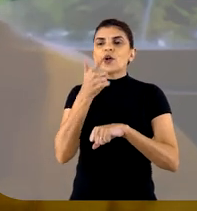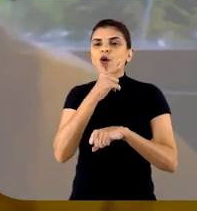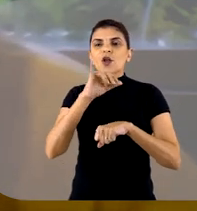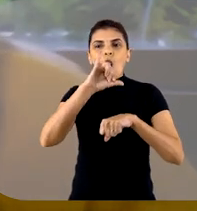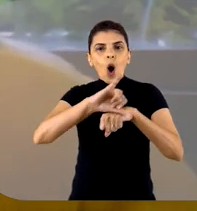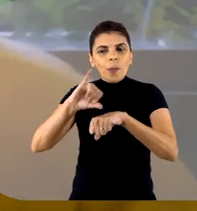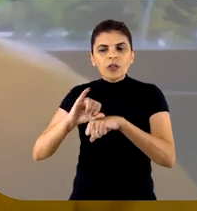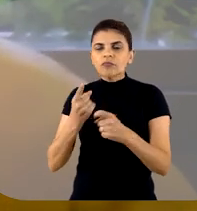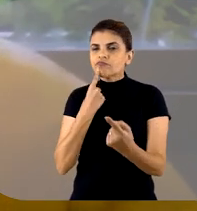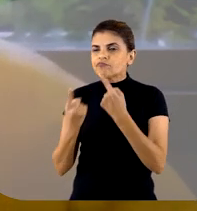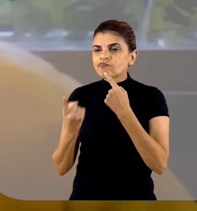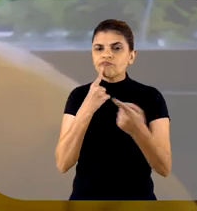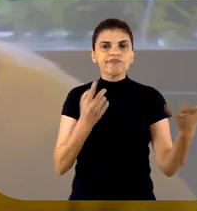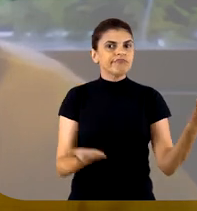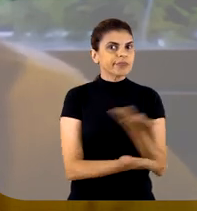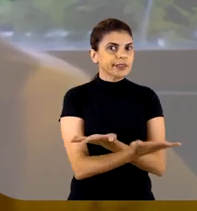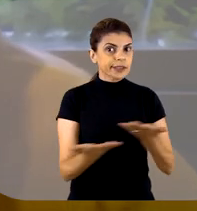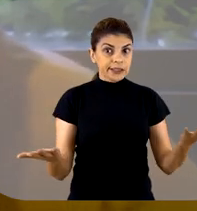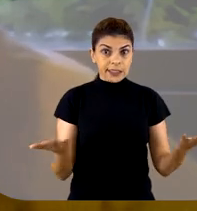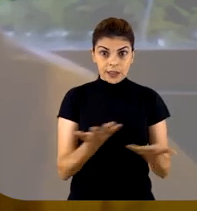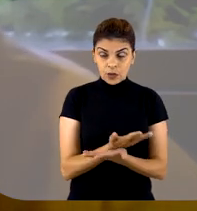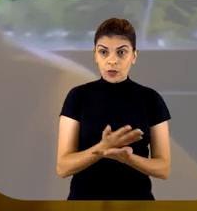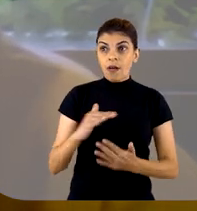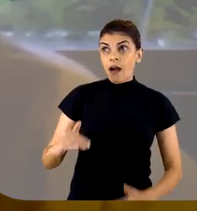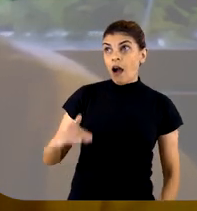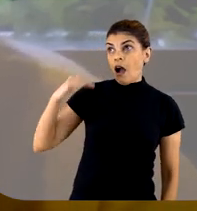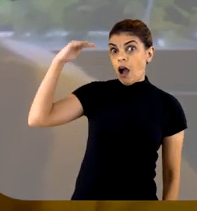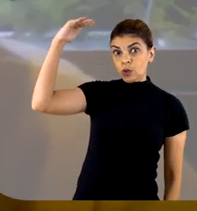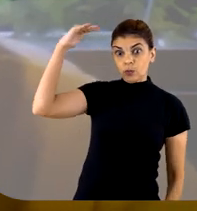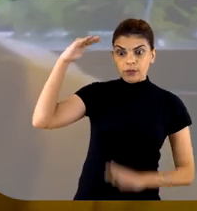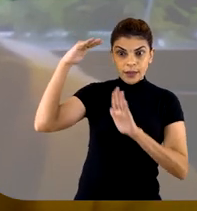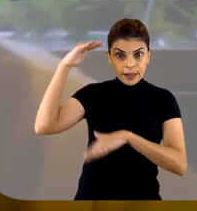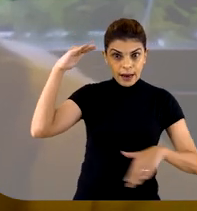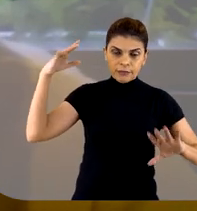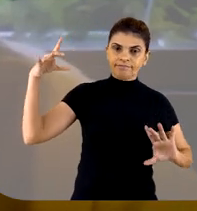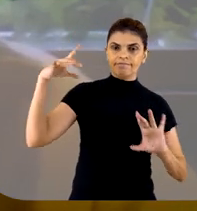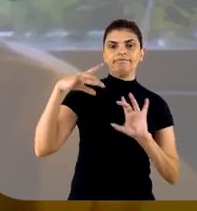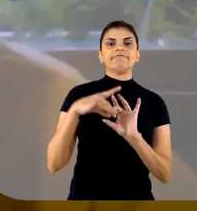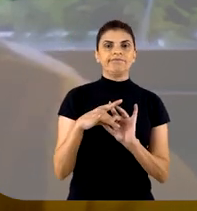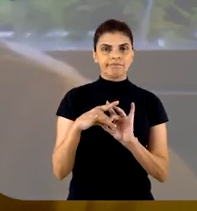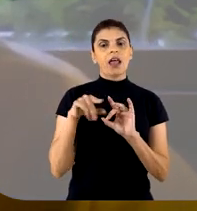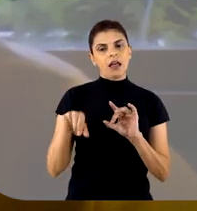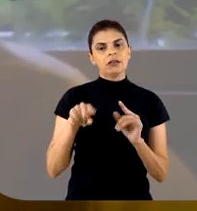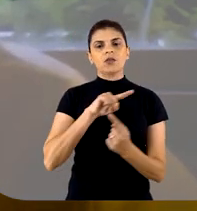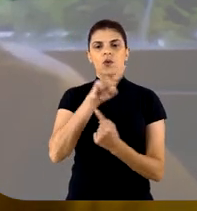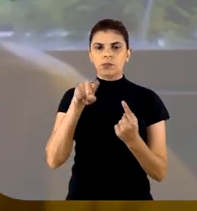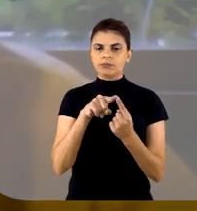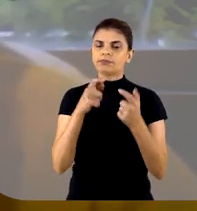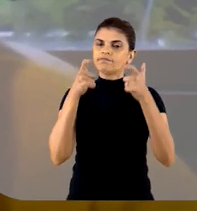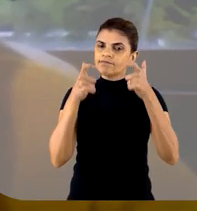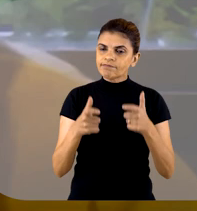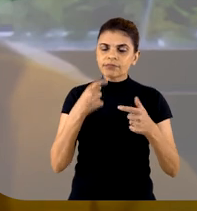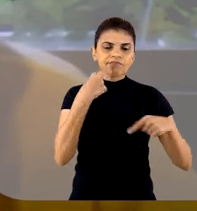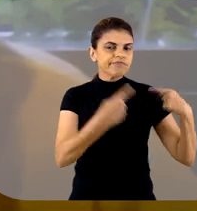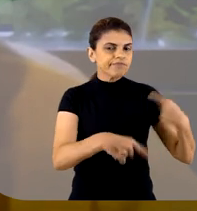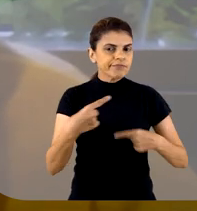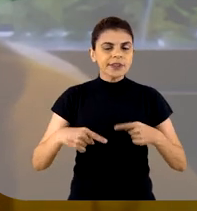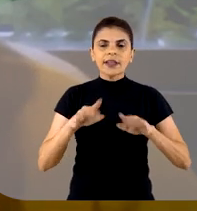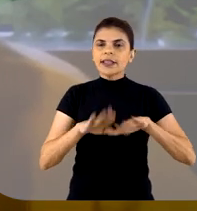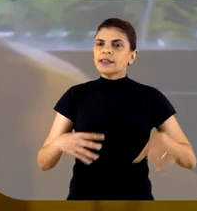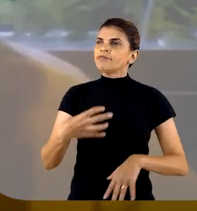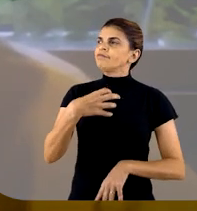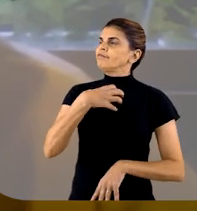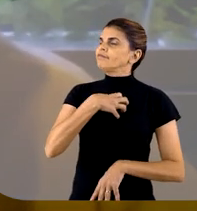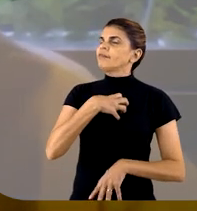possam mediar um diálogo, uma interação entre adultos e crianças. E é justamente nesse espaço onde a gente espera